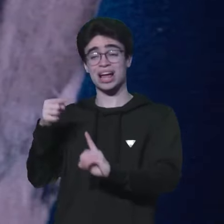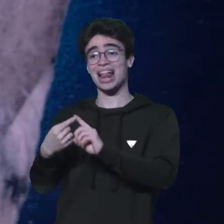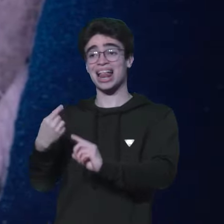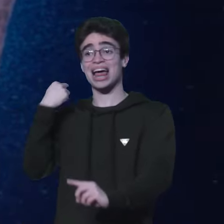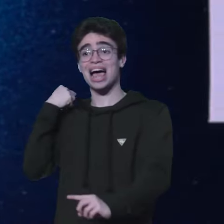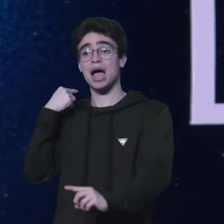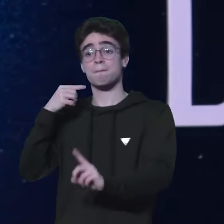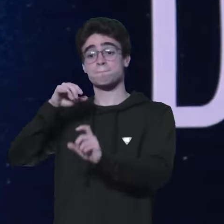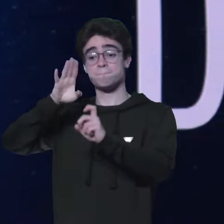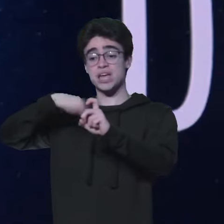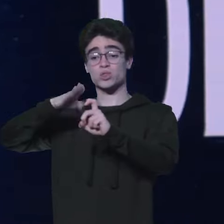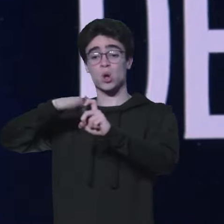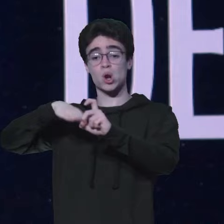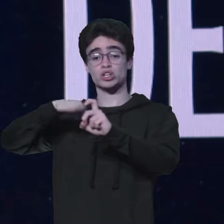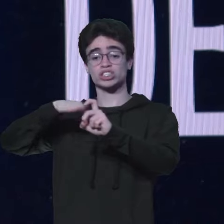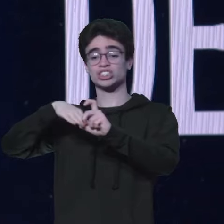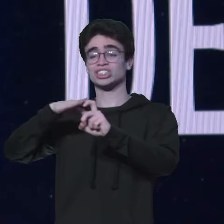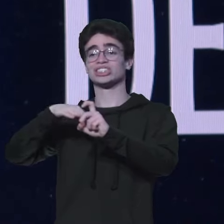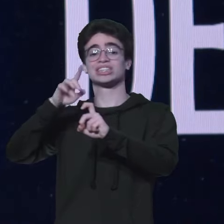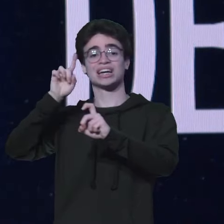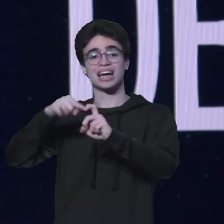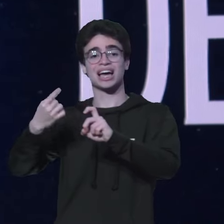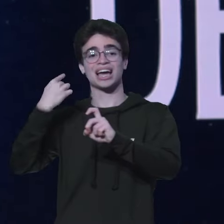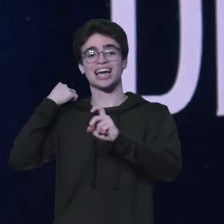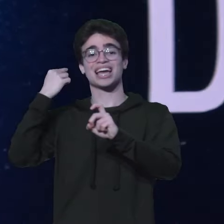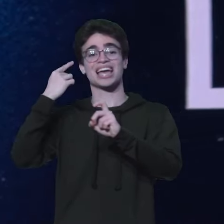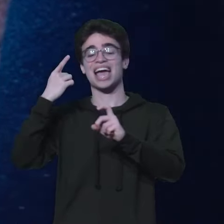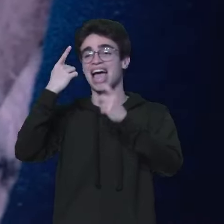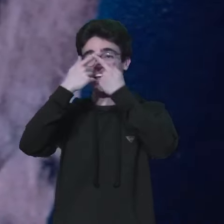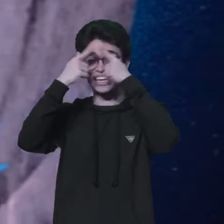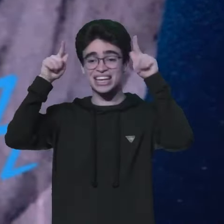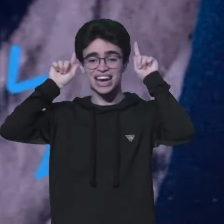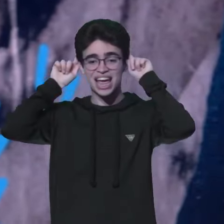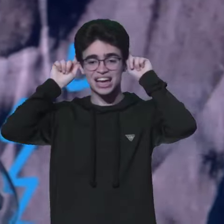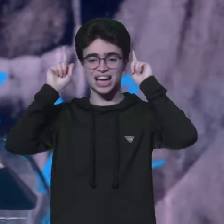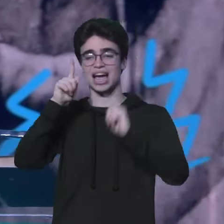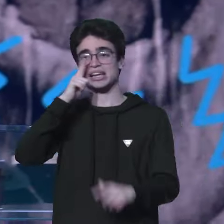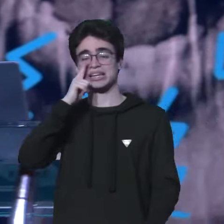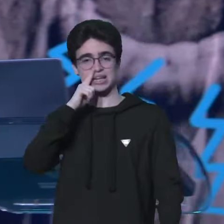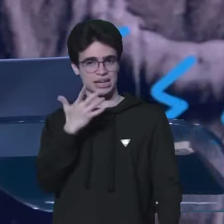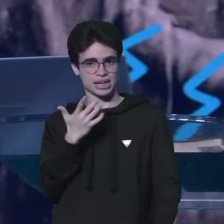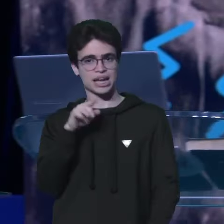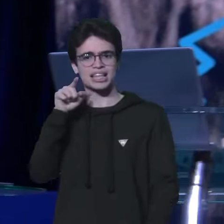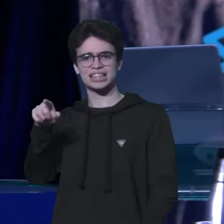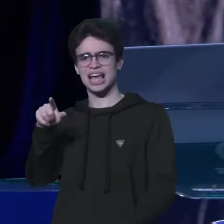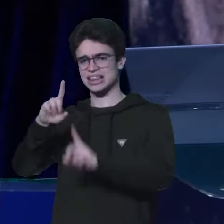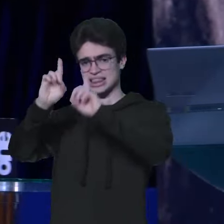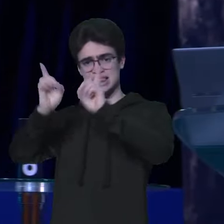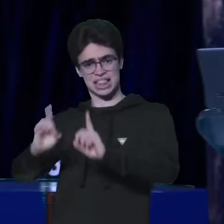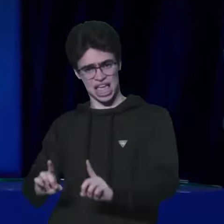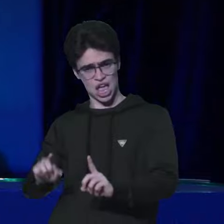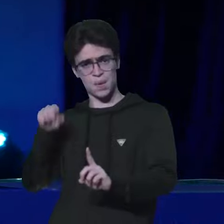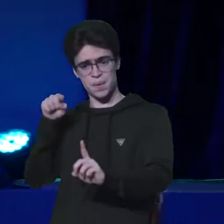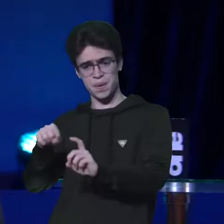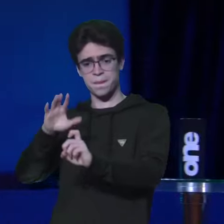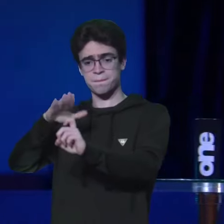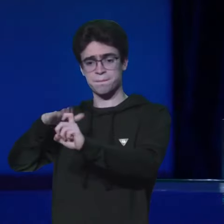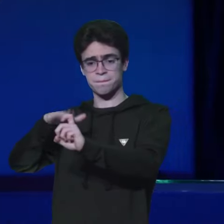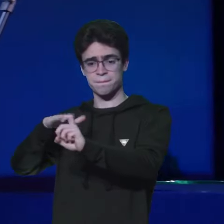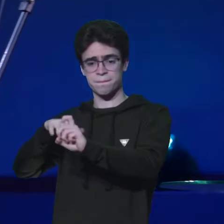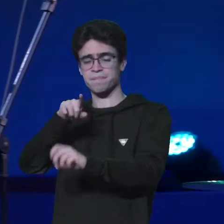numa serpente. E esse deus chamado Piton, que era representado na figura de uma